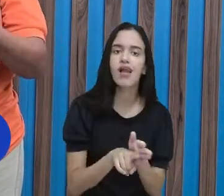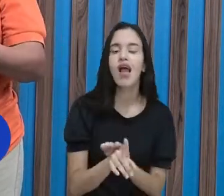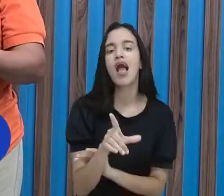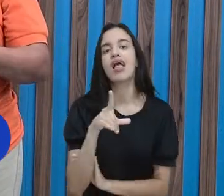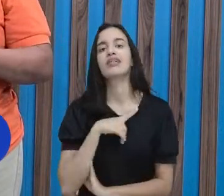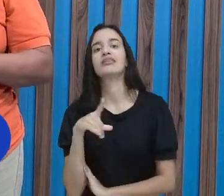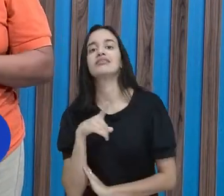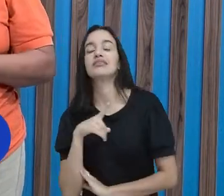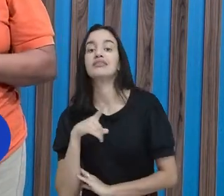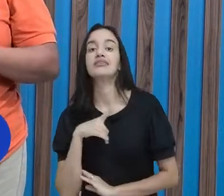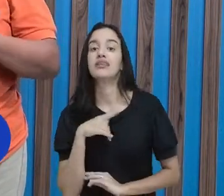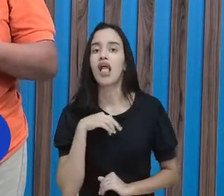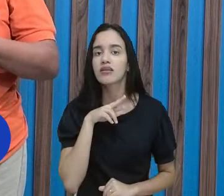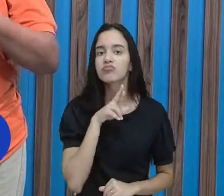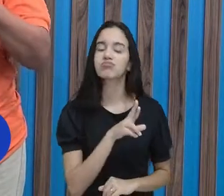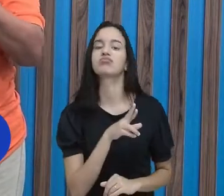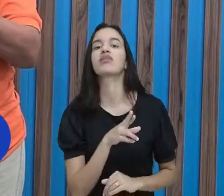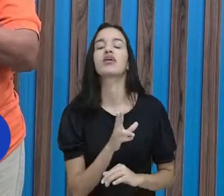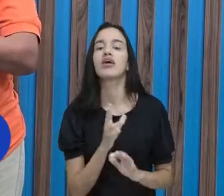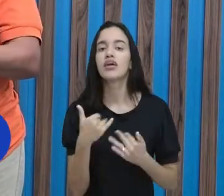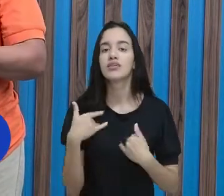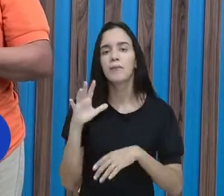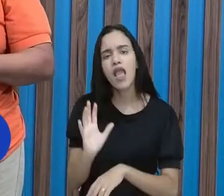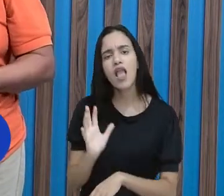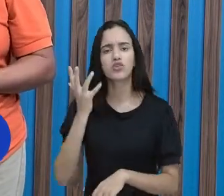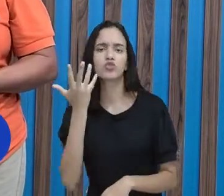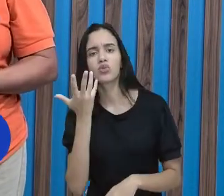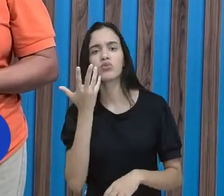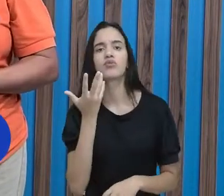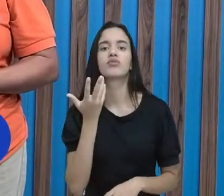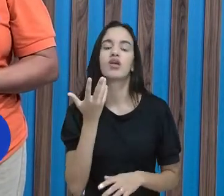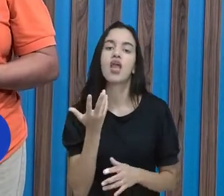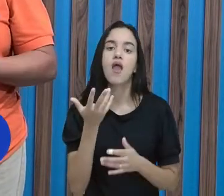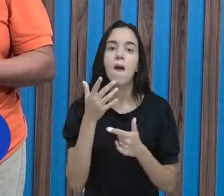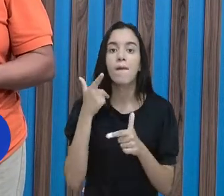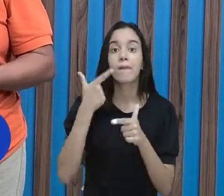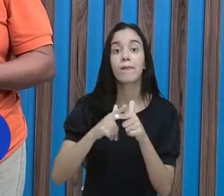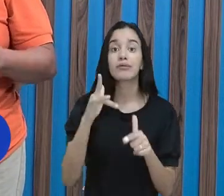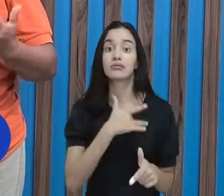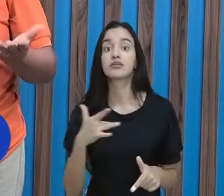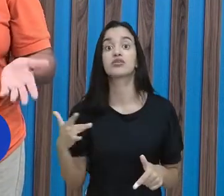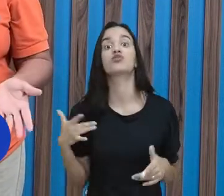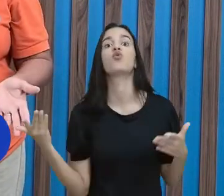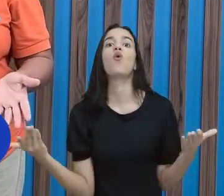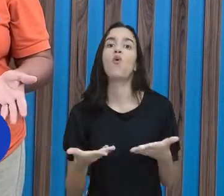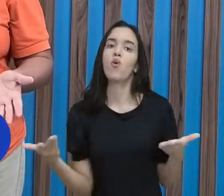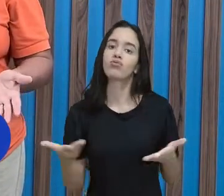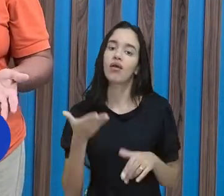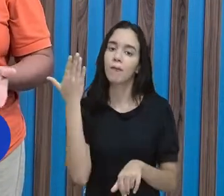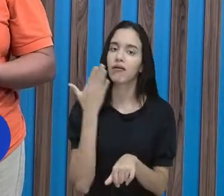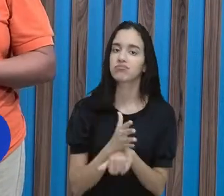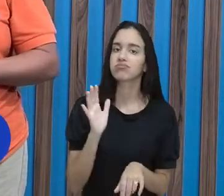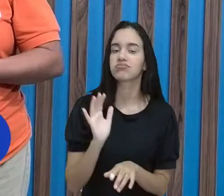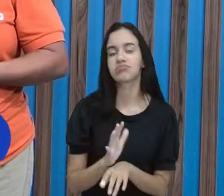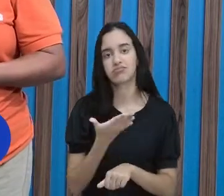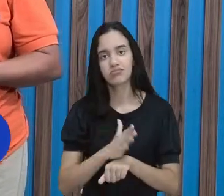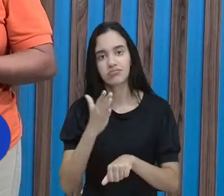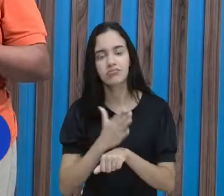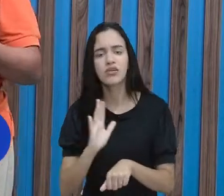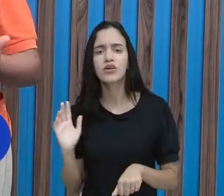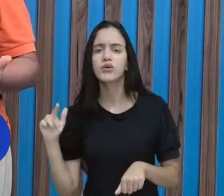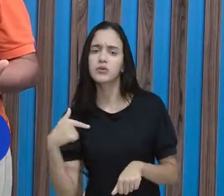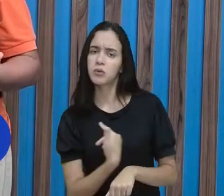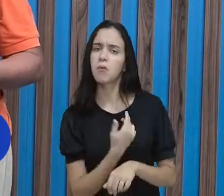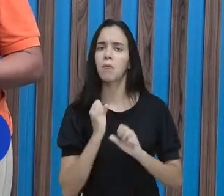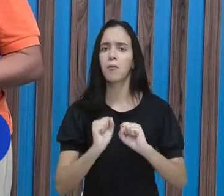um diagnóstico e aí resolver o seu problema de saúde, hoje em dia isso é muito mais prático. A gente pode